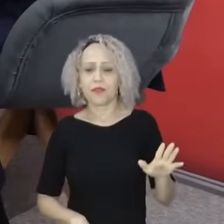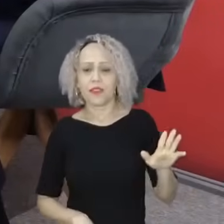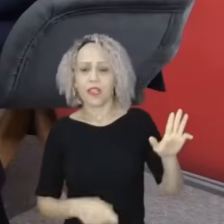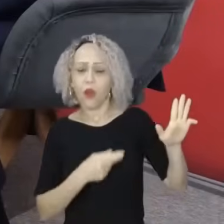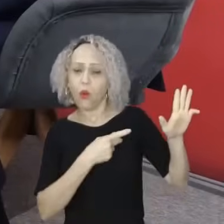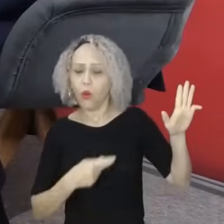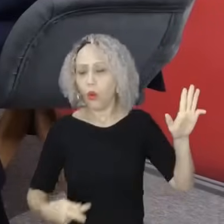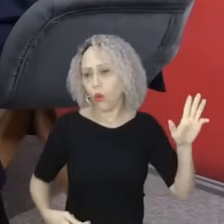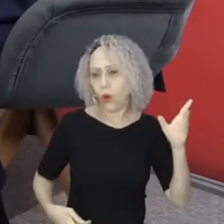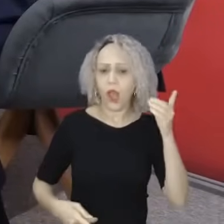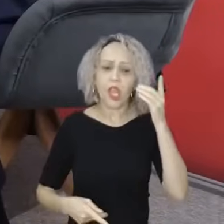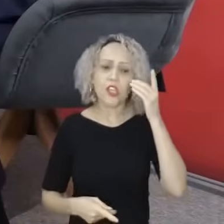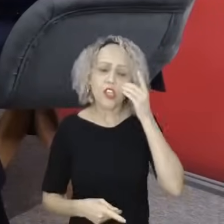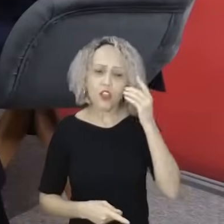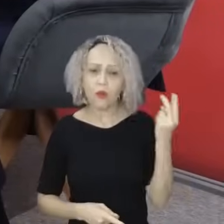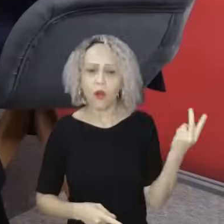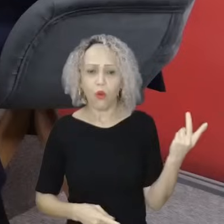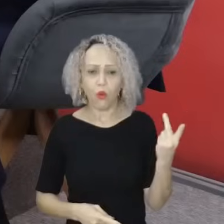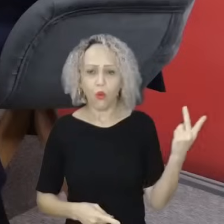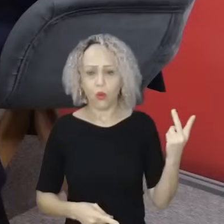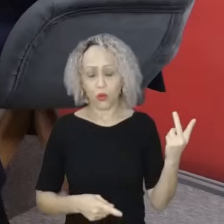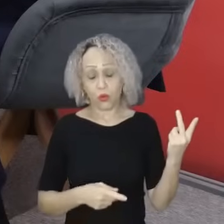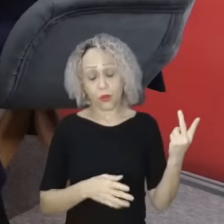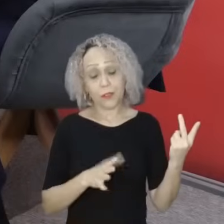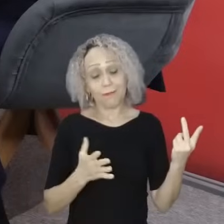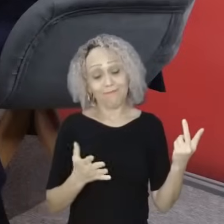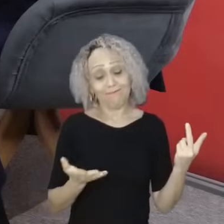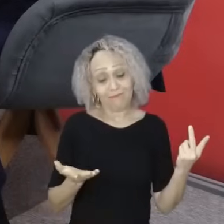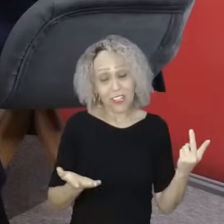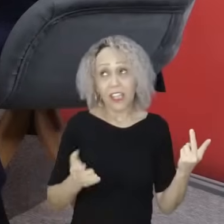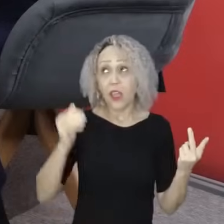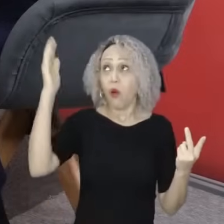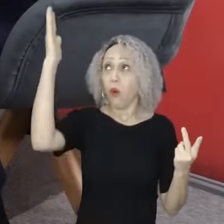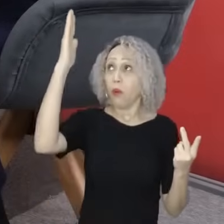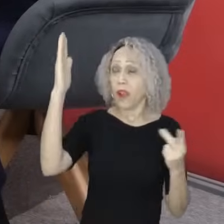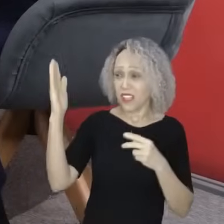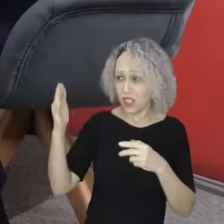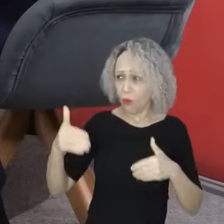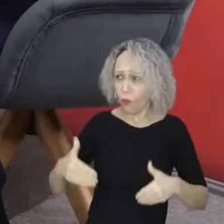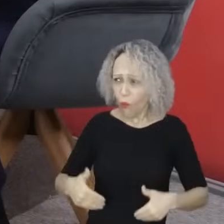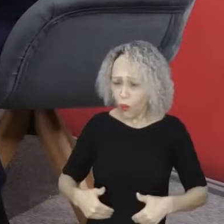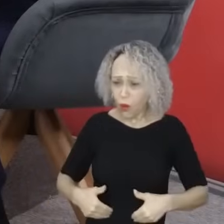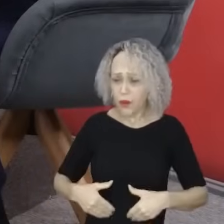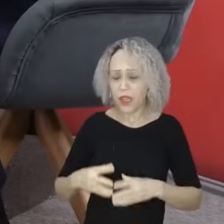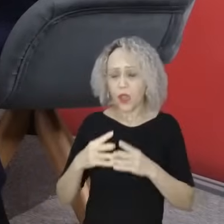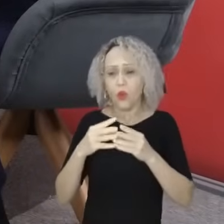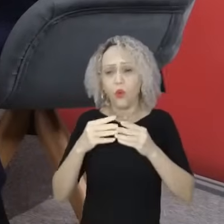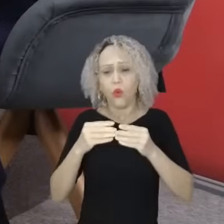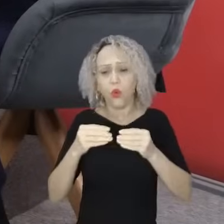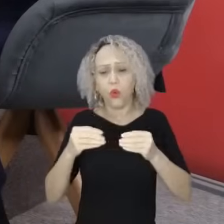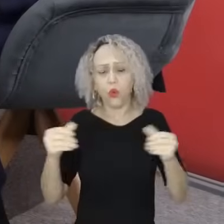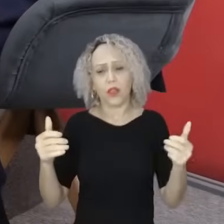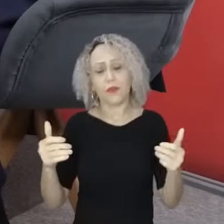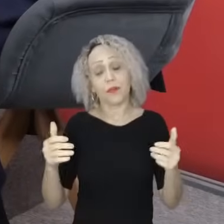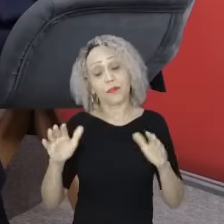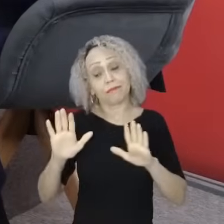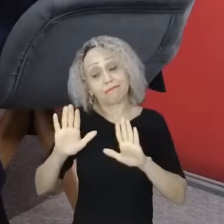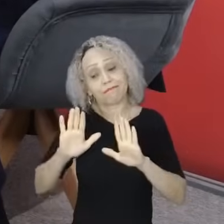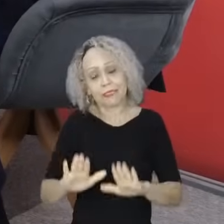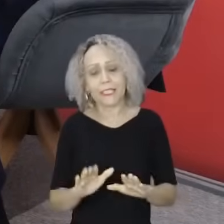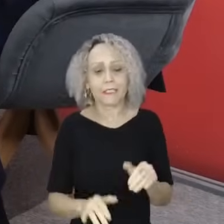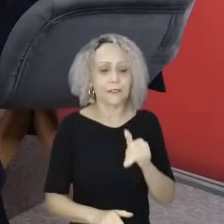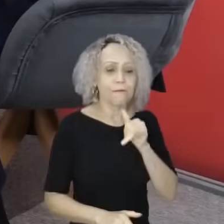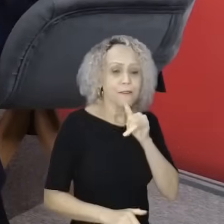do mapa da fome. Infelizmente, 6 anos depois que nós saímos do